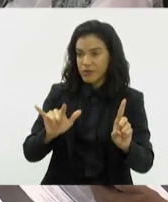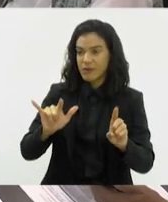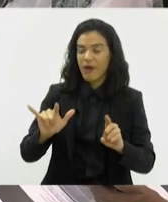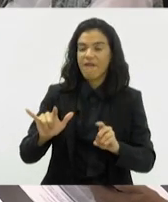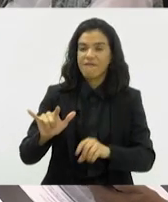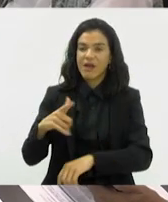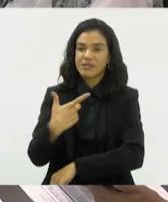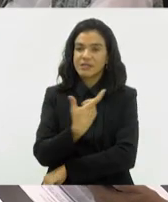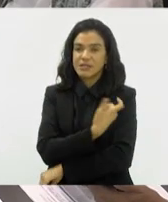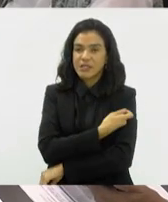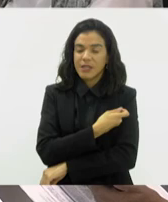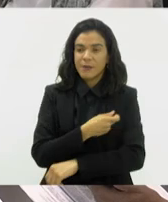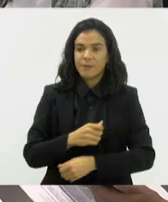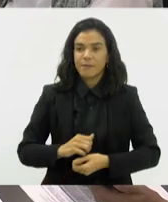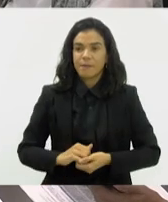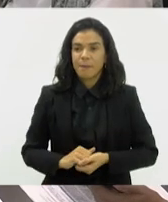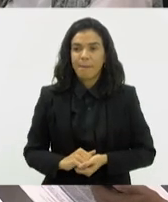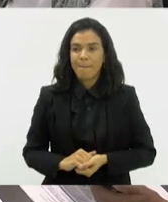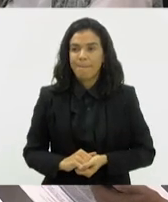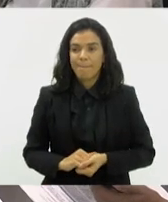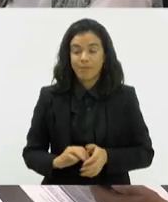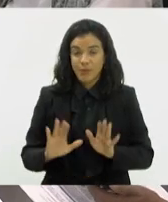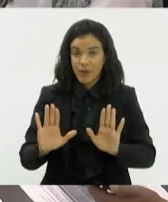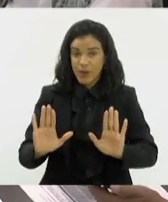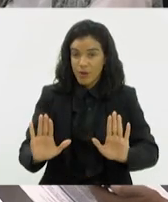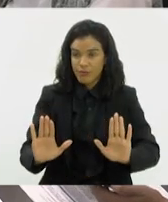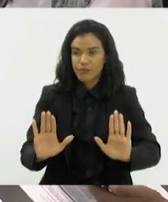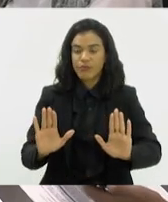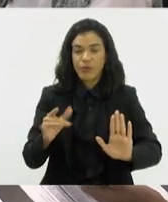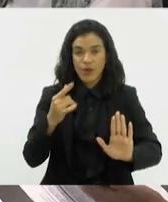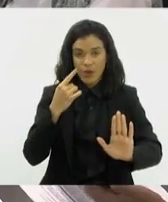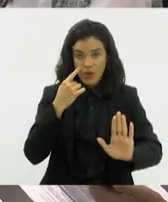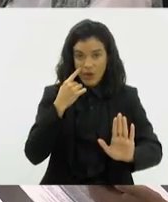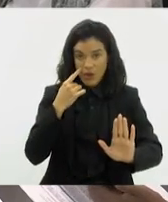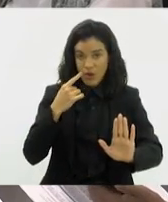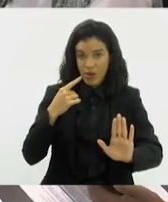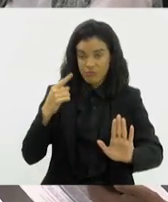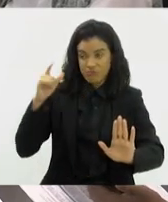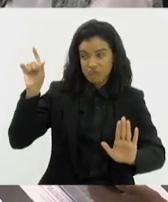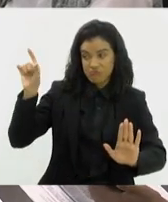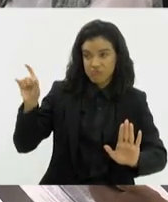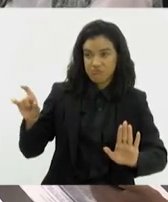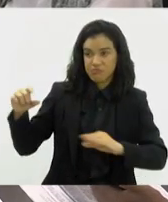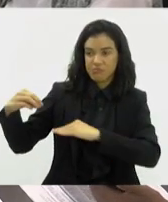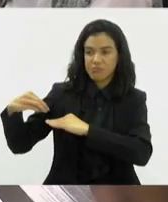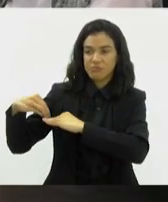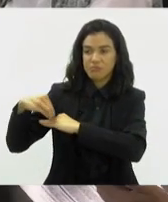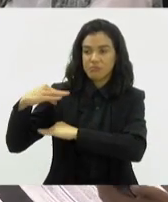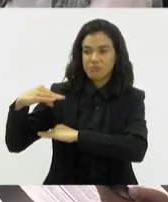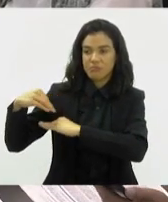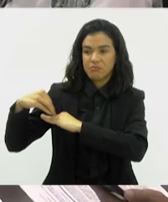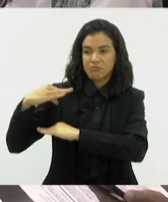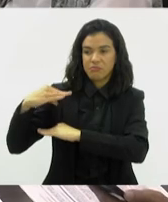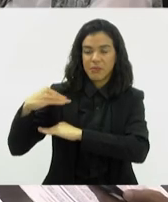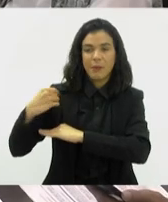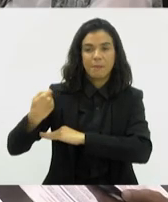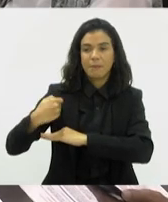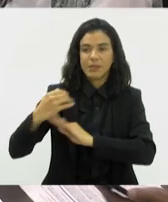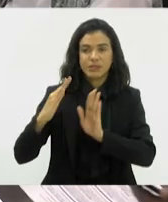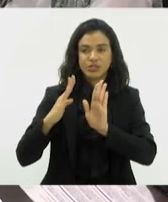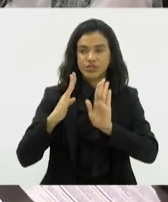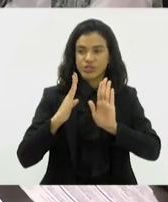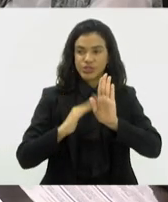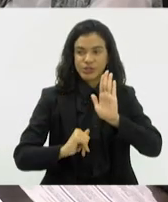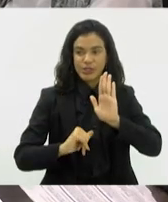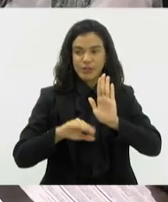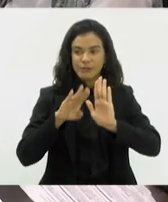Senhor presidente, eu tenho que sair. Não, não é só. Está a mesa aqui também informando que ele terá que sair de pauta,